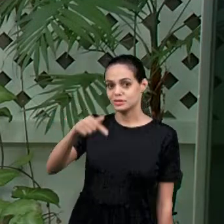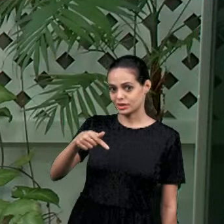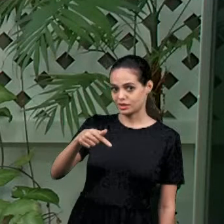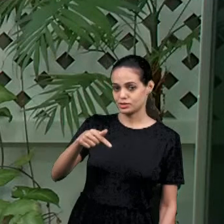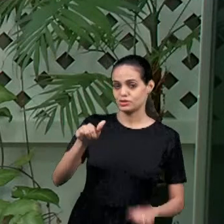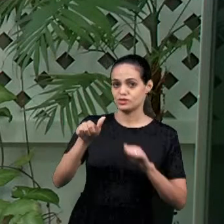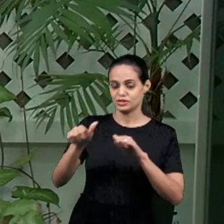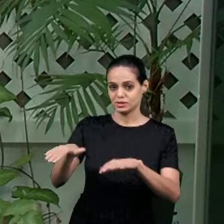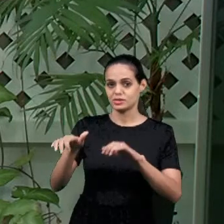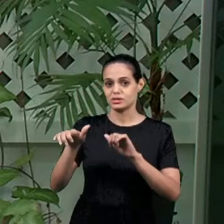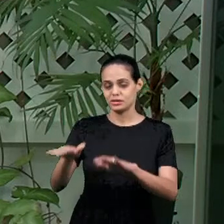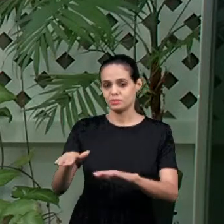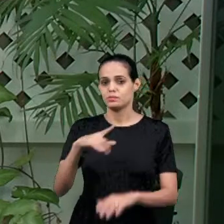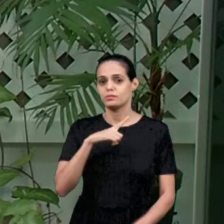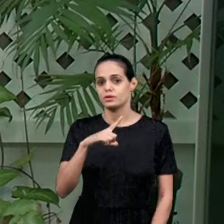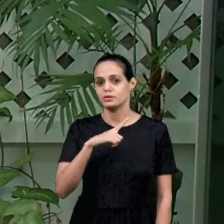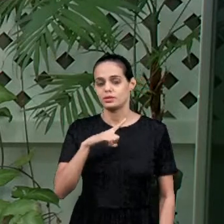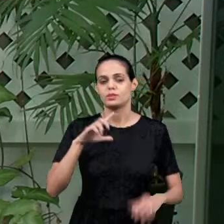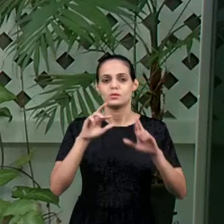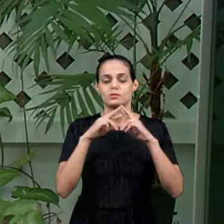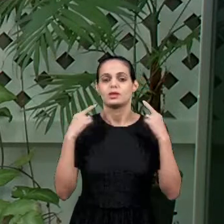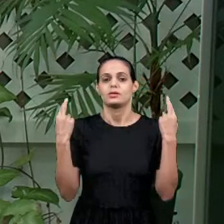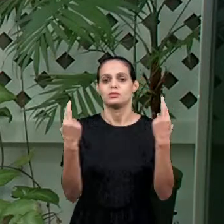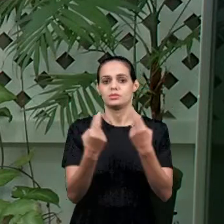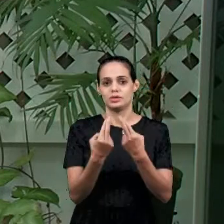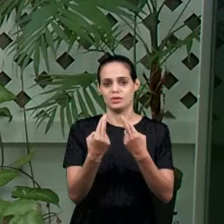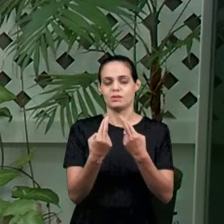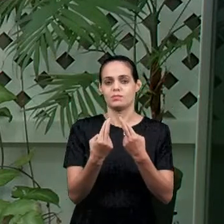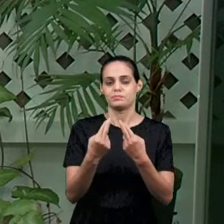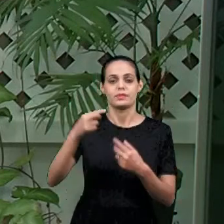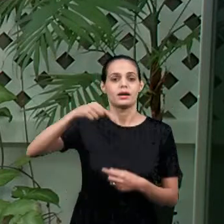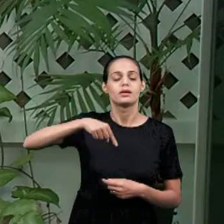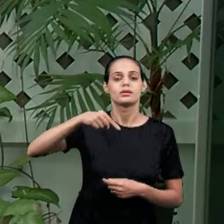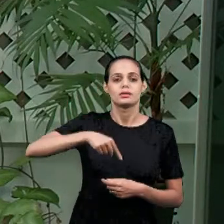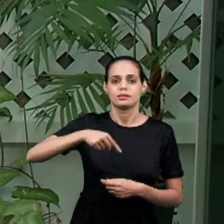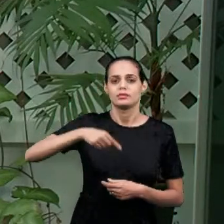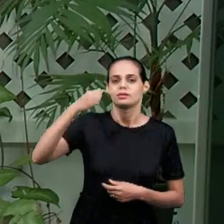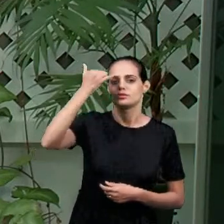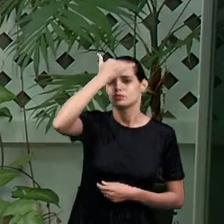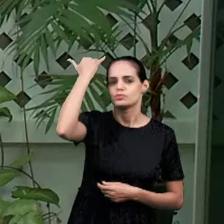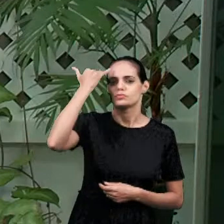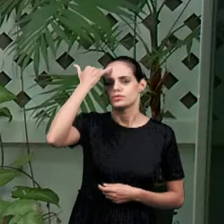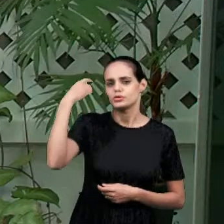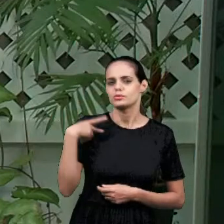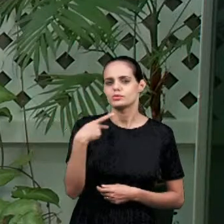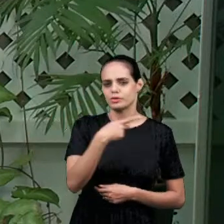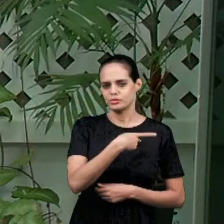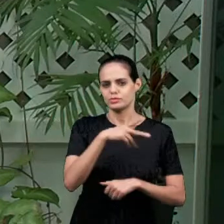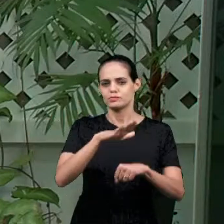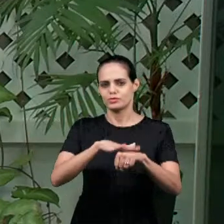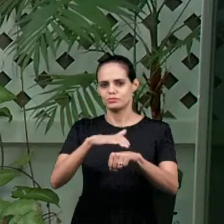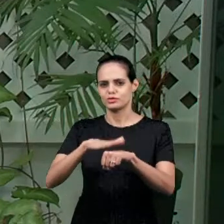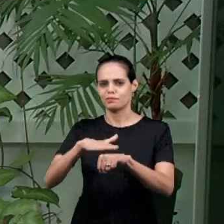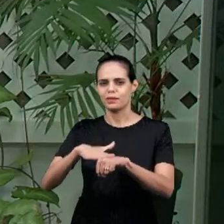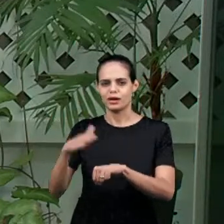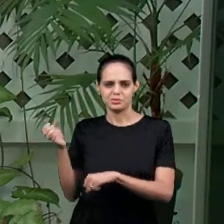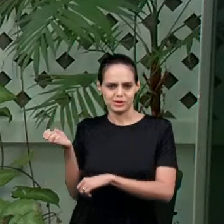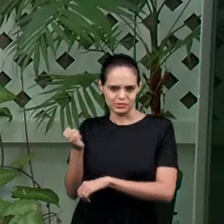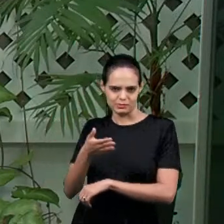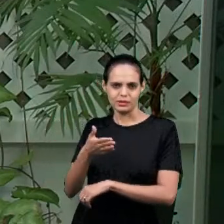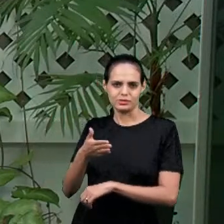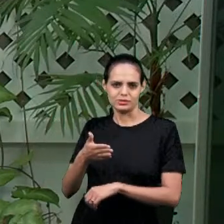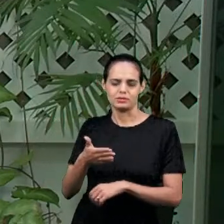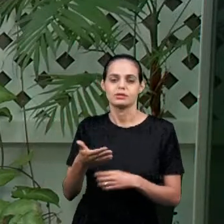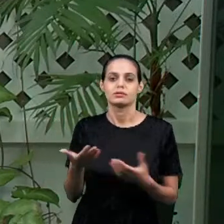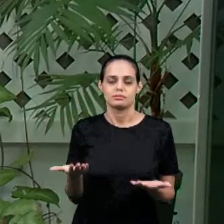novos pastores e ungidos aqui, dessa região aqui, porque fica mais fácil a reunião. Por certo, vamos